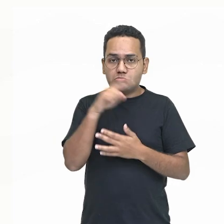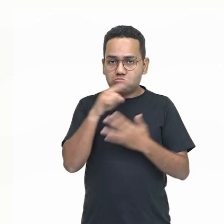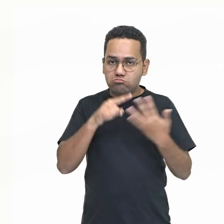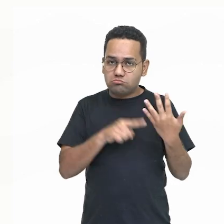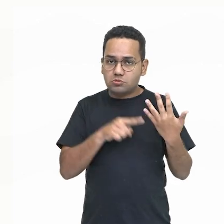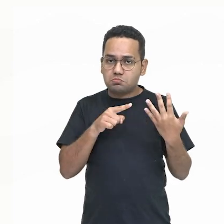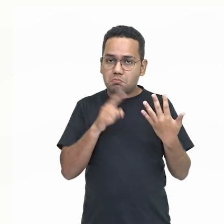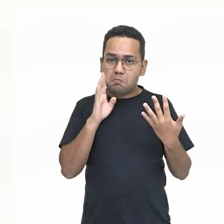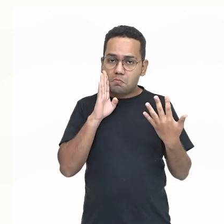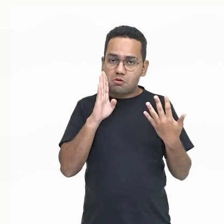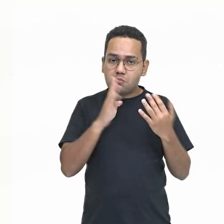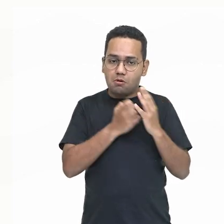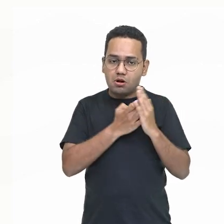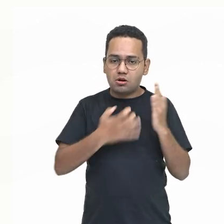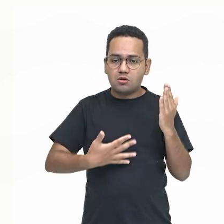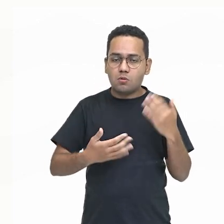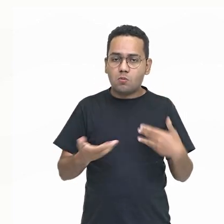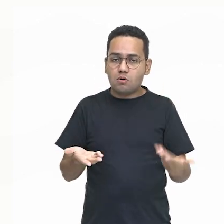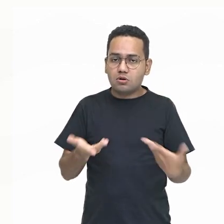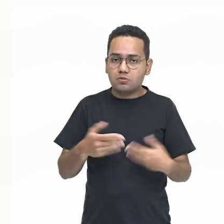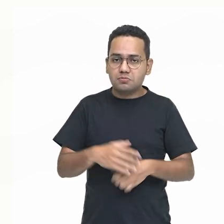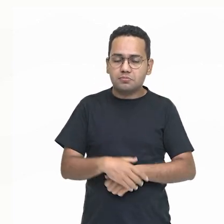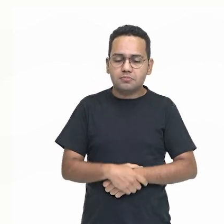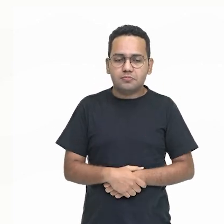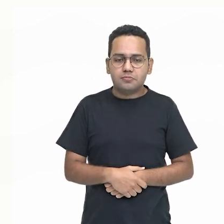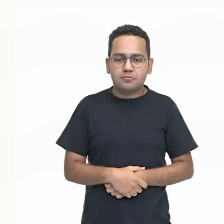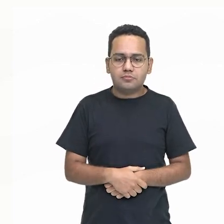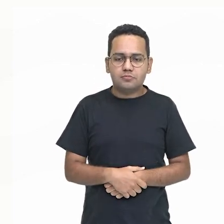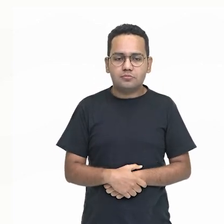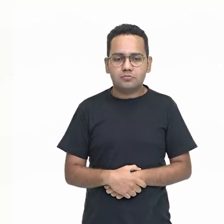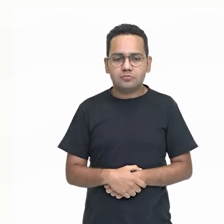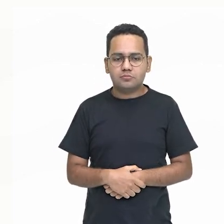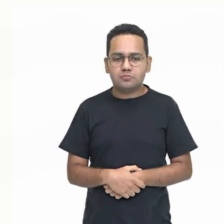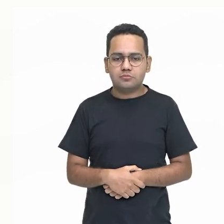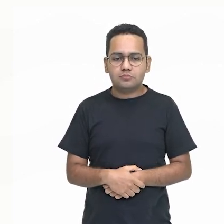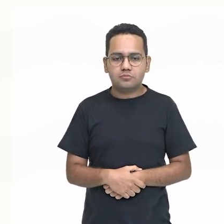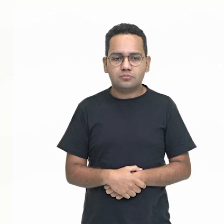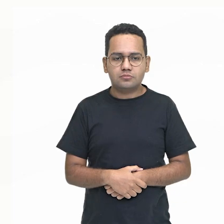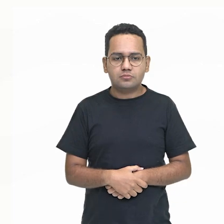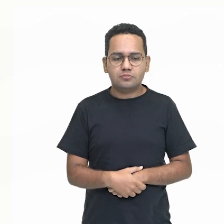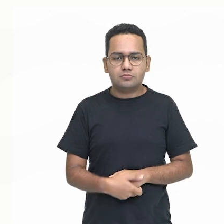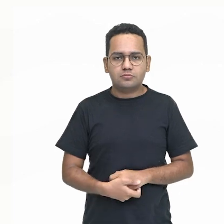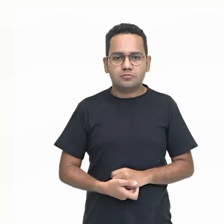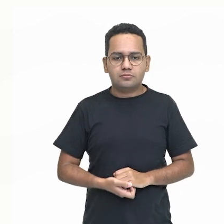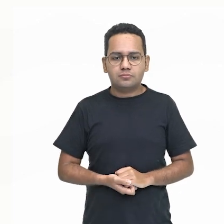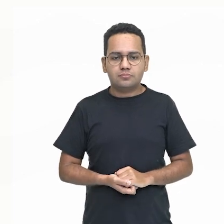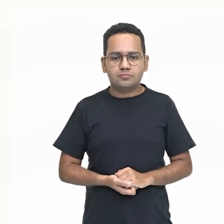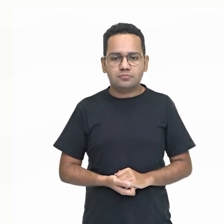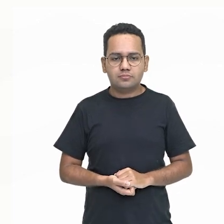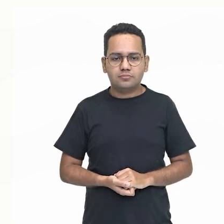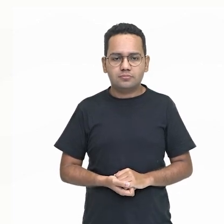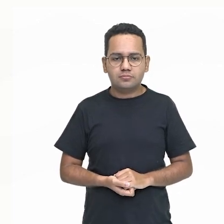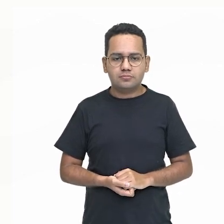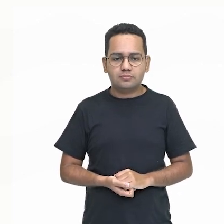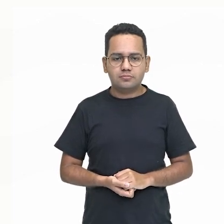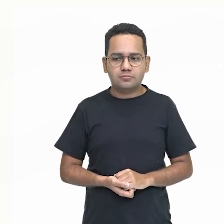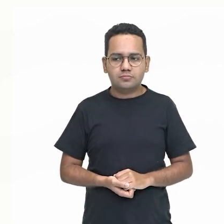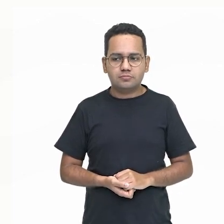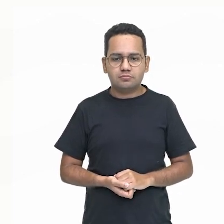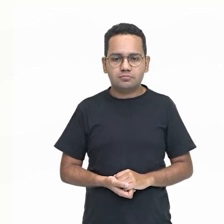características da energia solar são, vejam aí, as principais. Ela